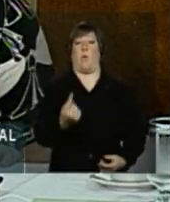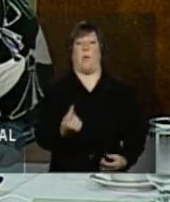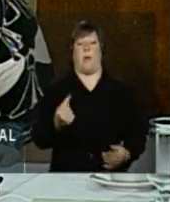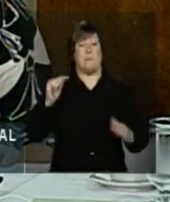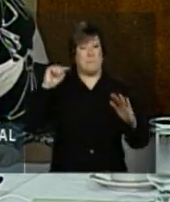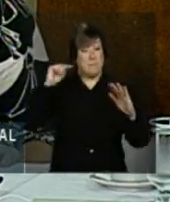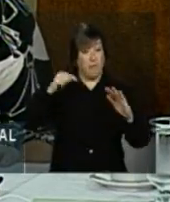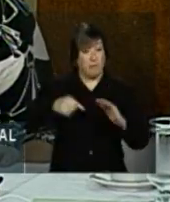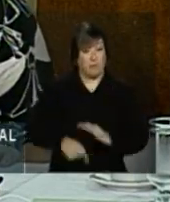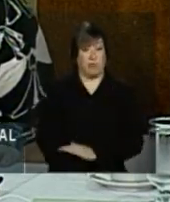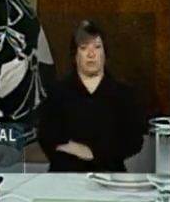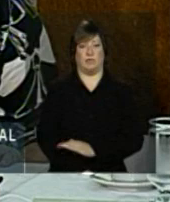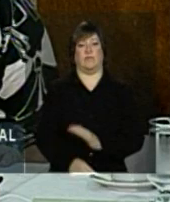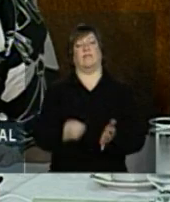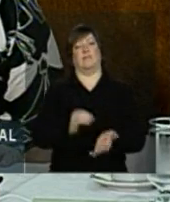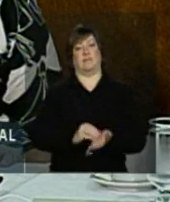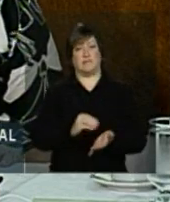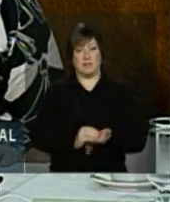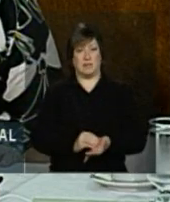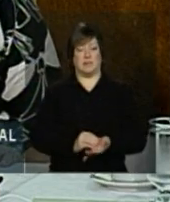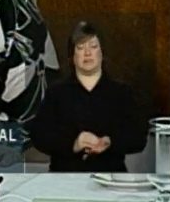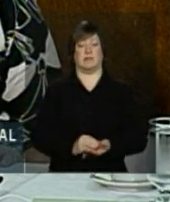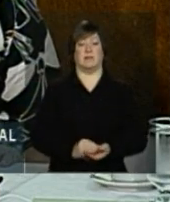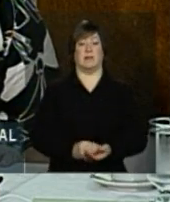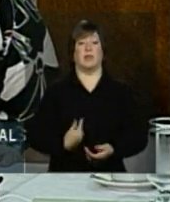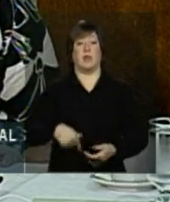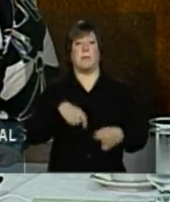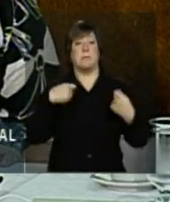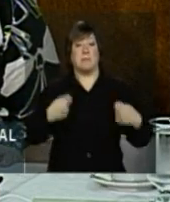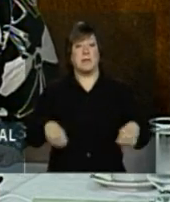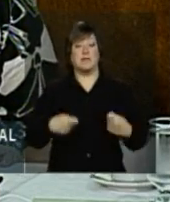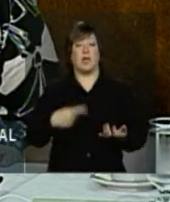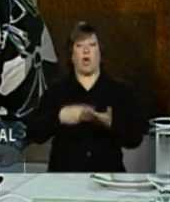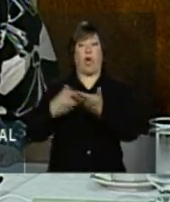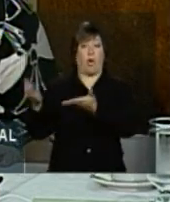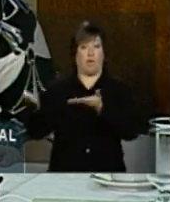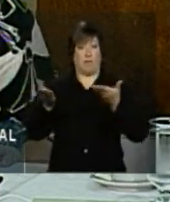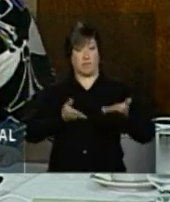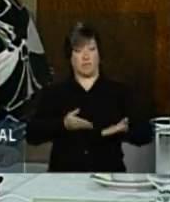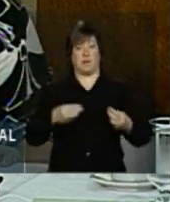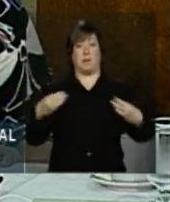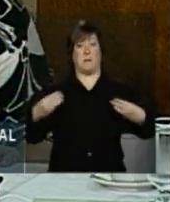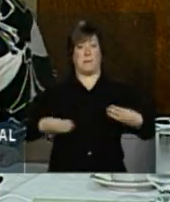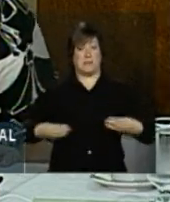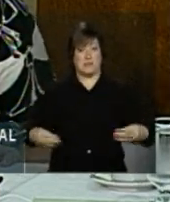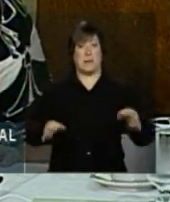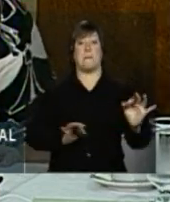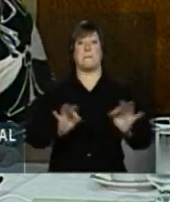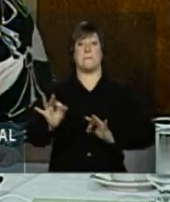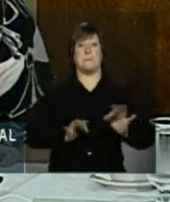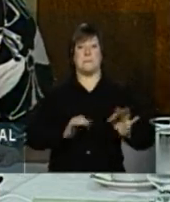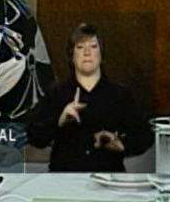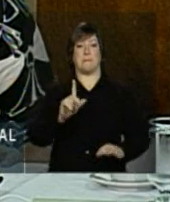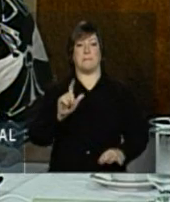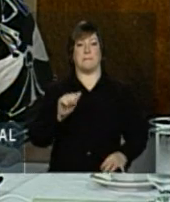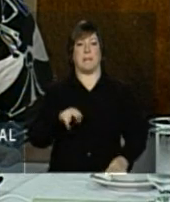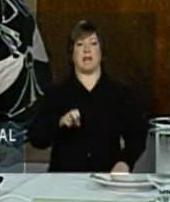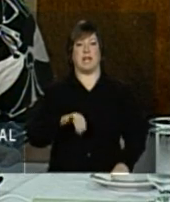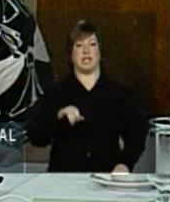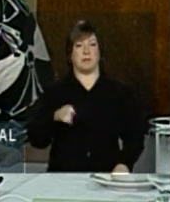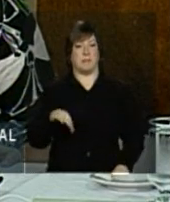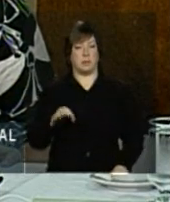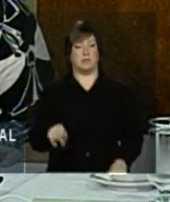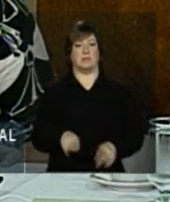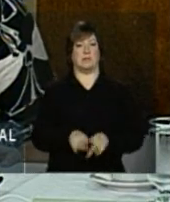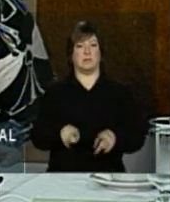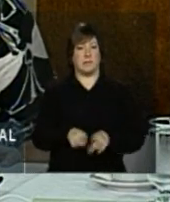nesse debate eh que a gente convidasse o Ministério do planejamento né junto com o Ministério da Integração e outros